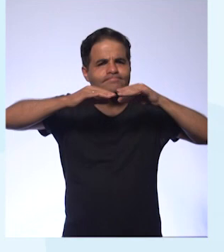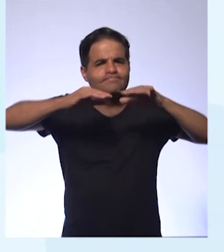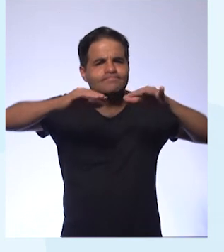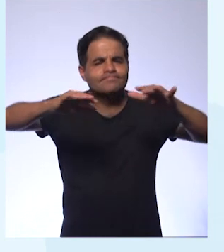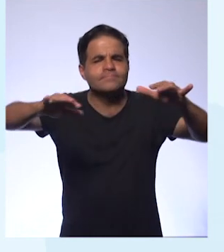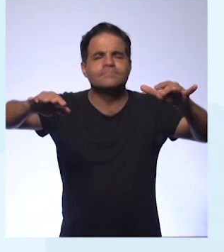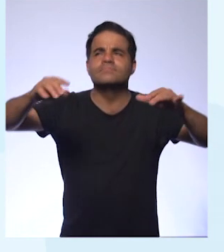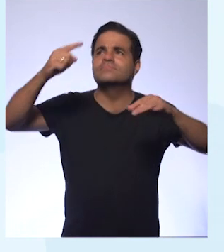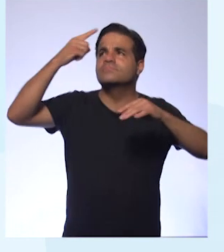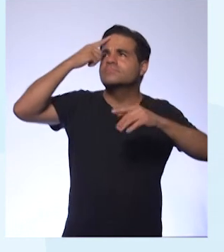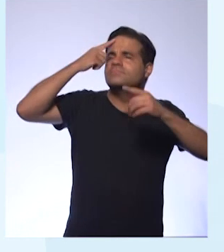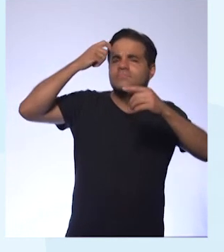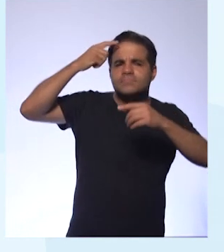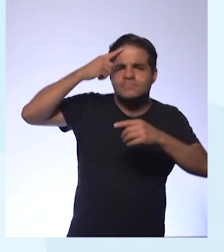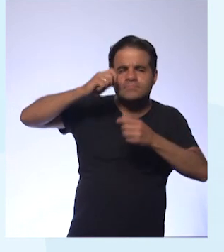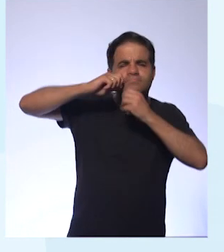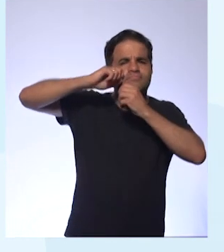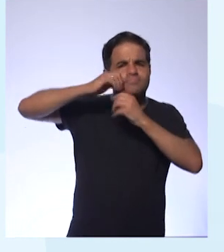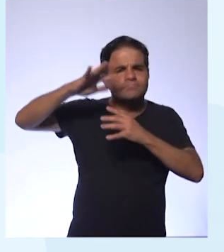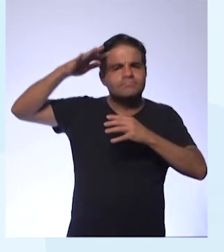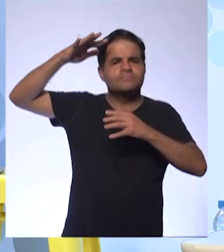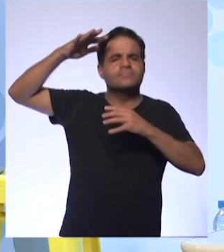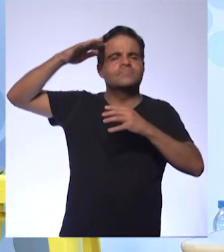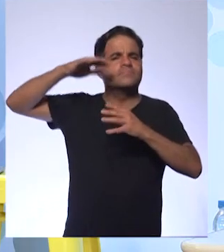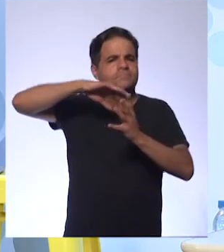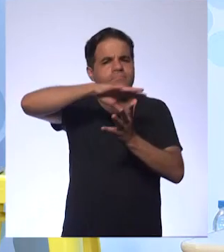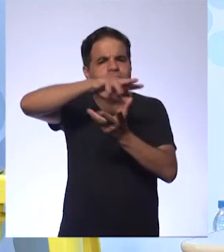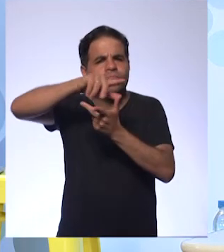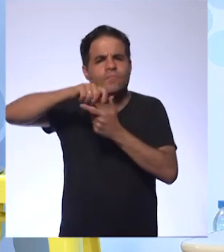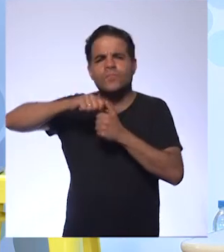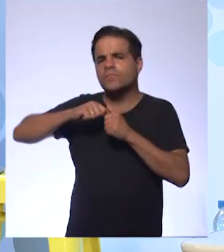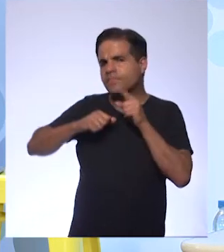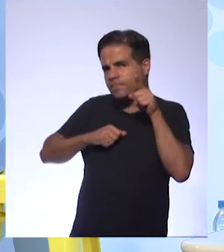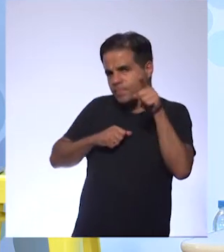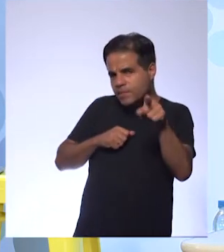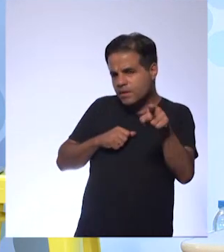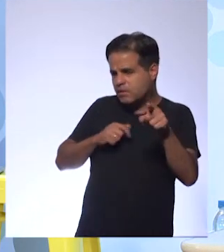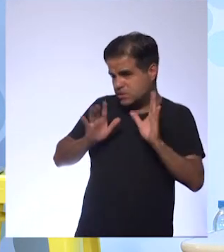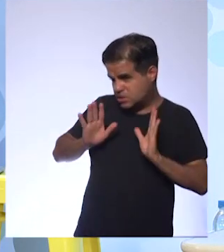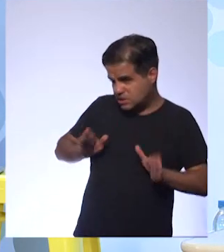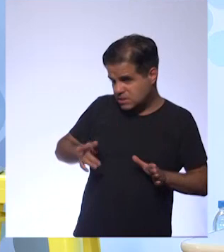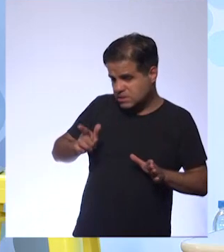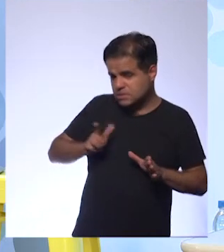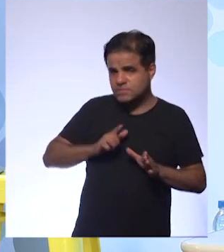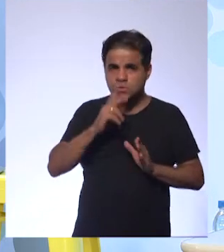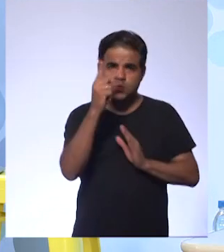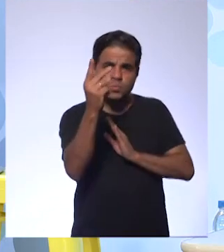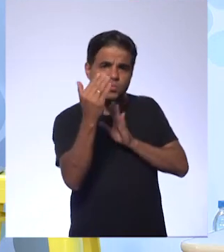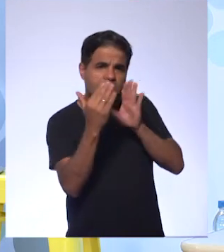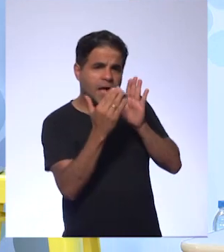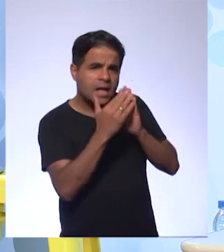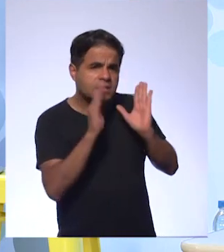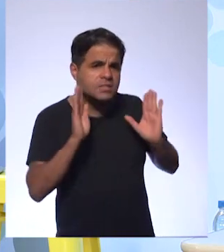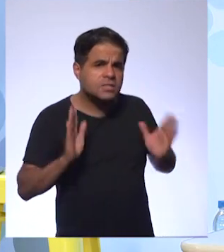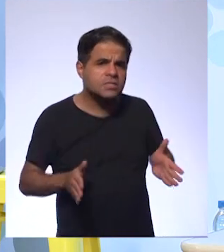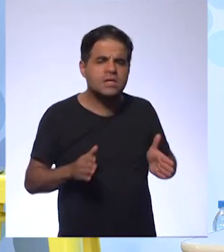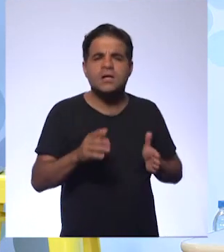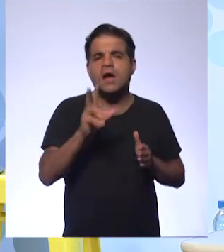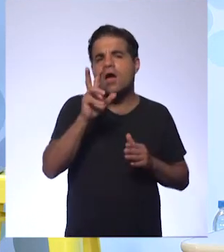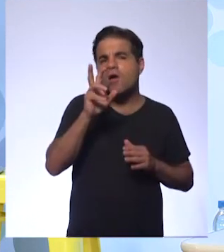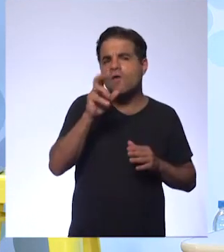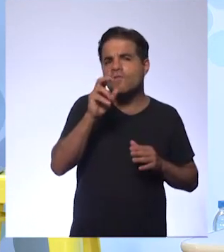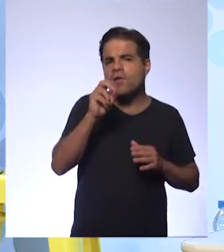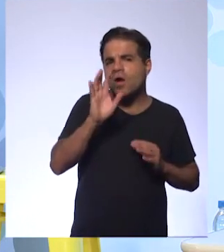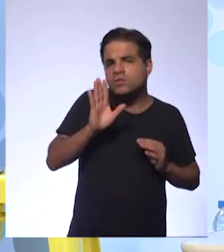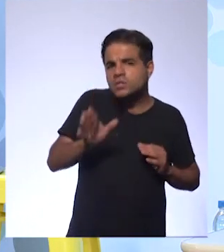ideais iluministas pelo mundo. Professor Carlos, você já teve alguma enciclopédia na sua casa, na casa dos